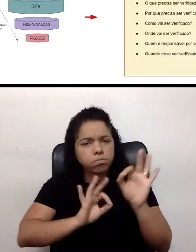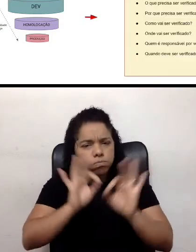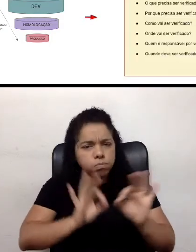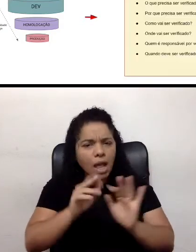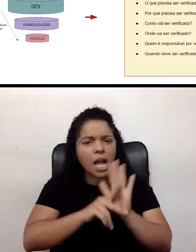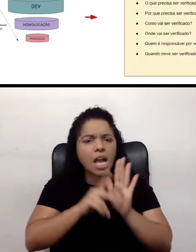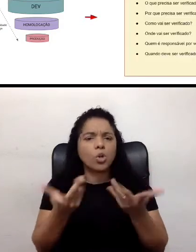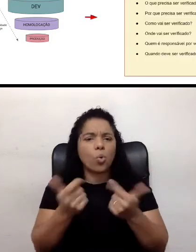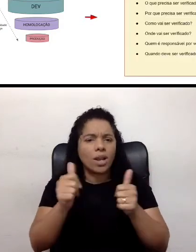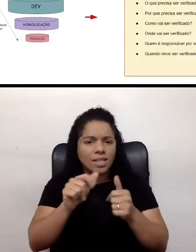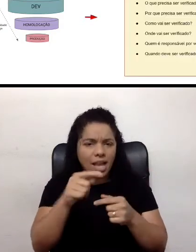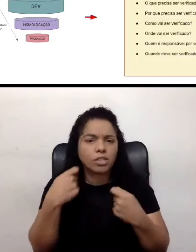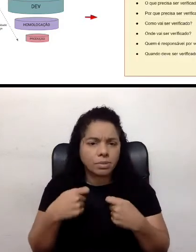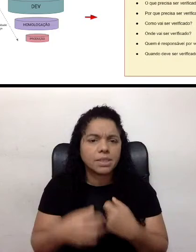qualidade.